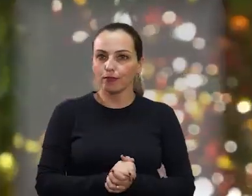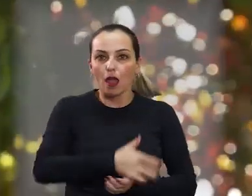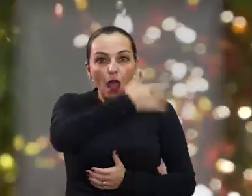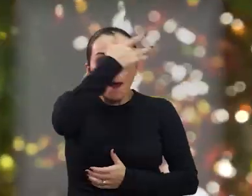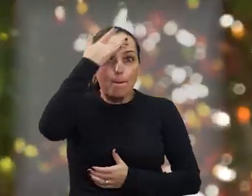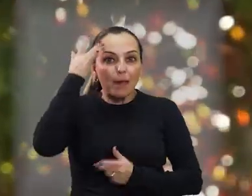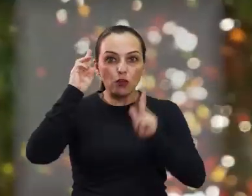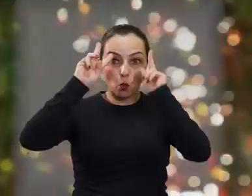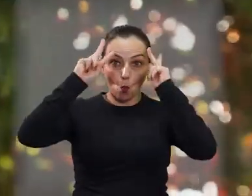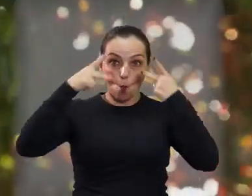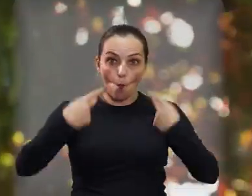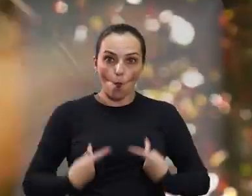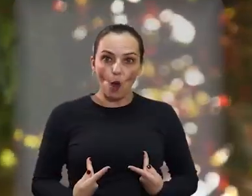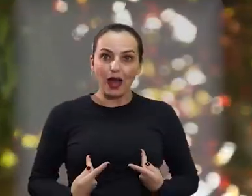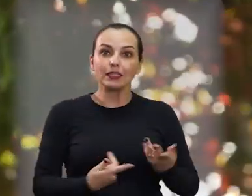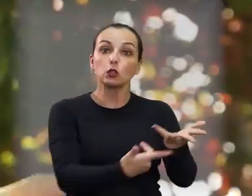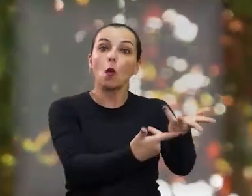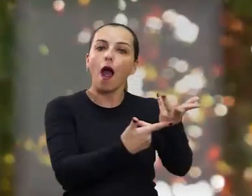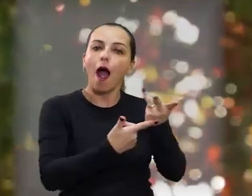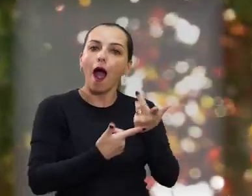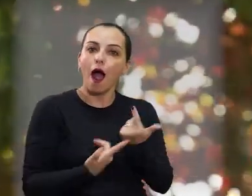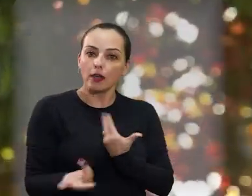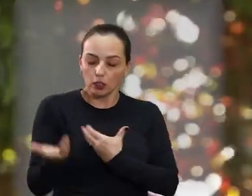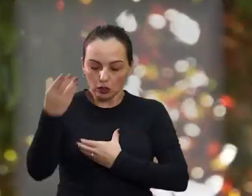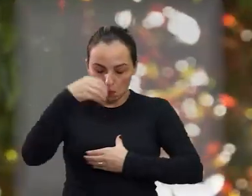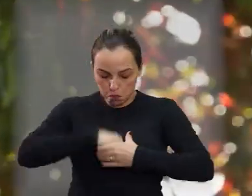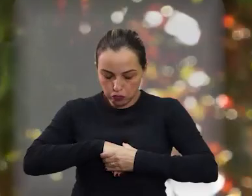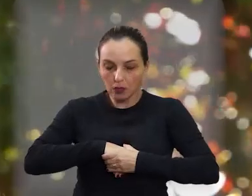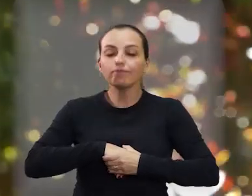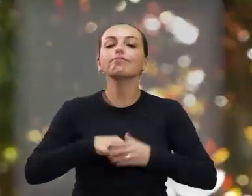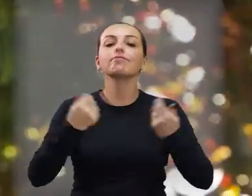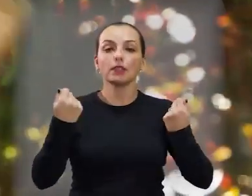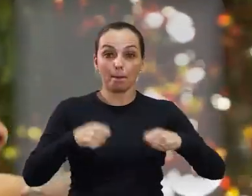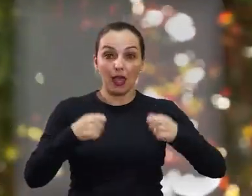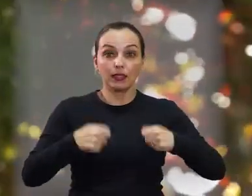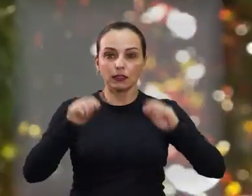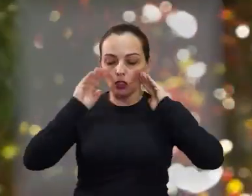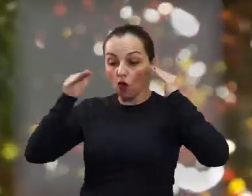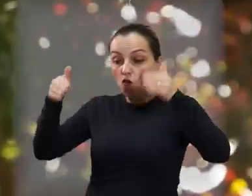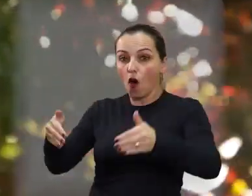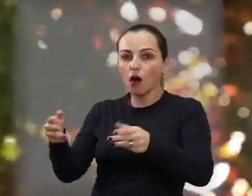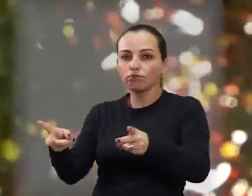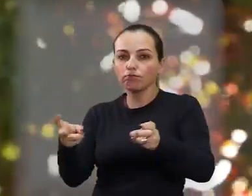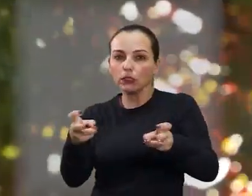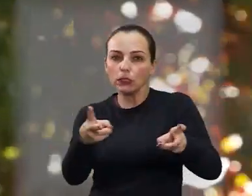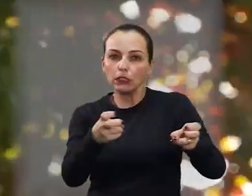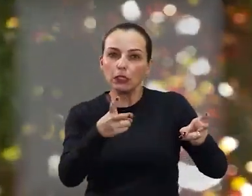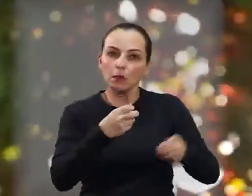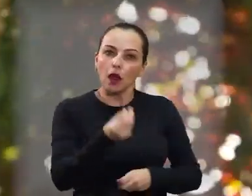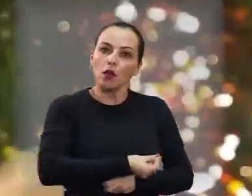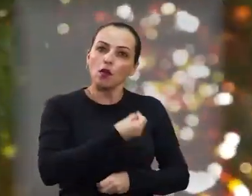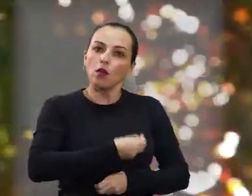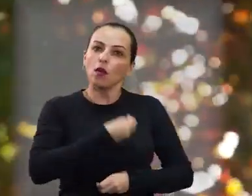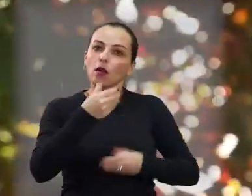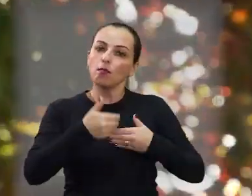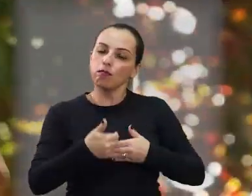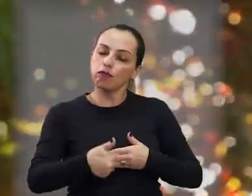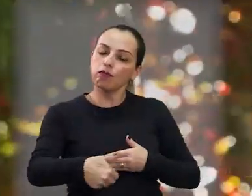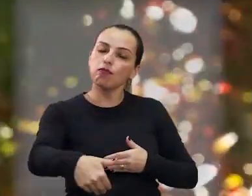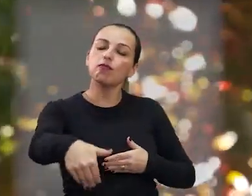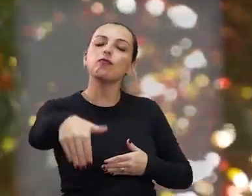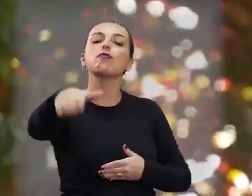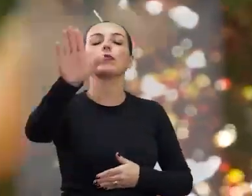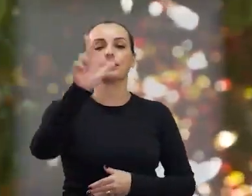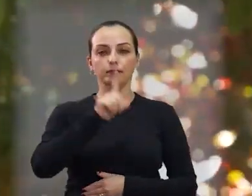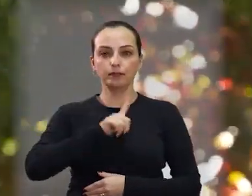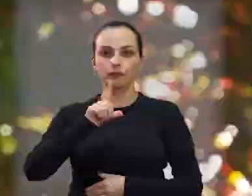na poesia, na moda. Acho que o ser humano ele precisa disso para colocar significado, né,